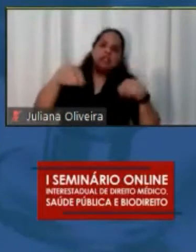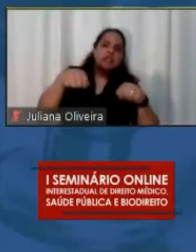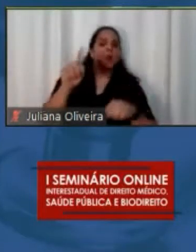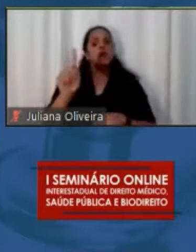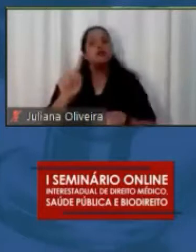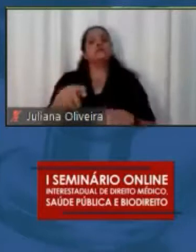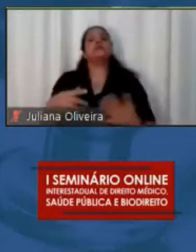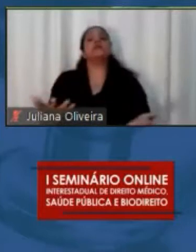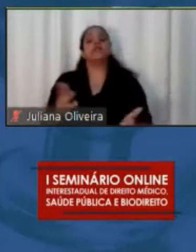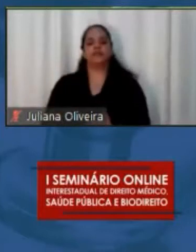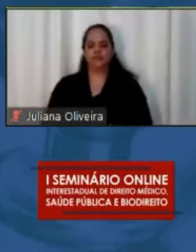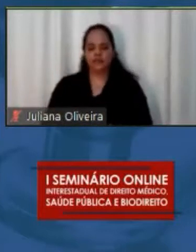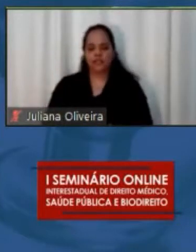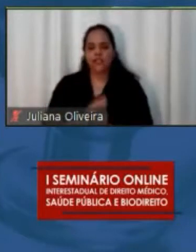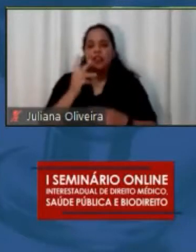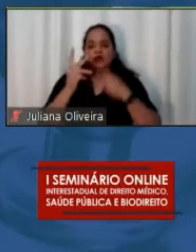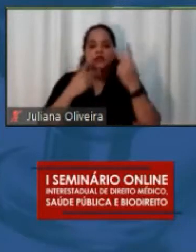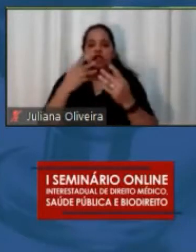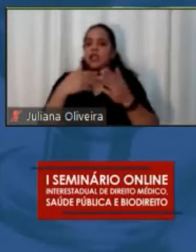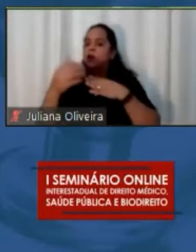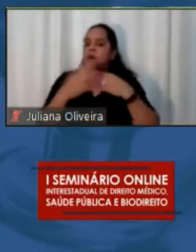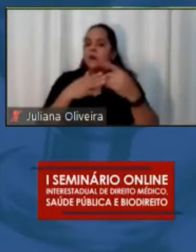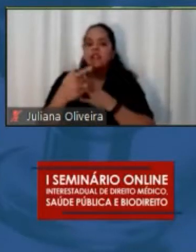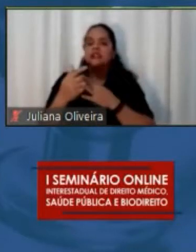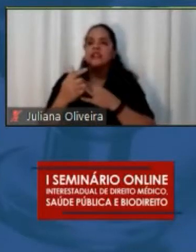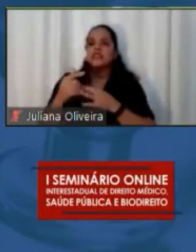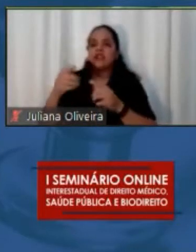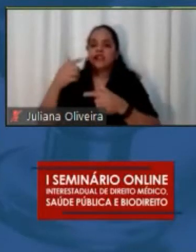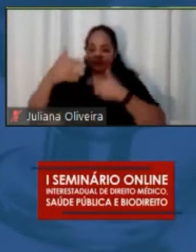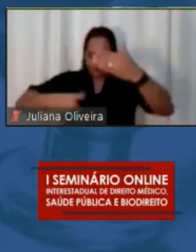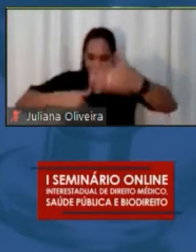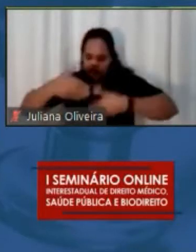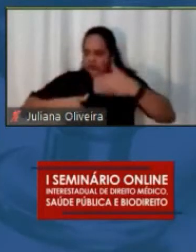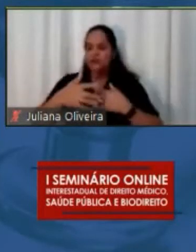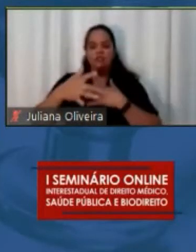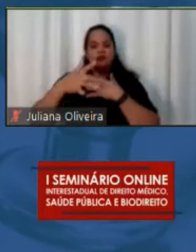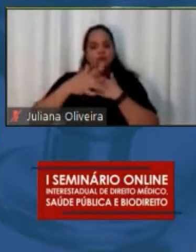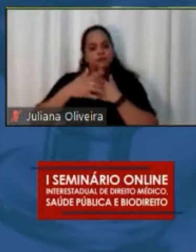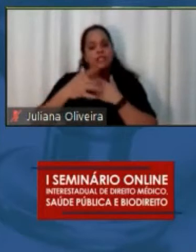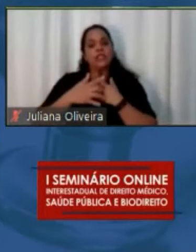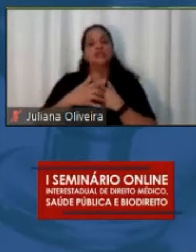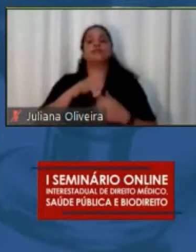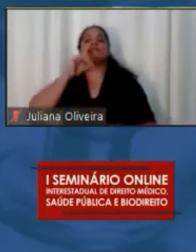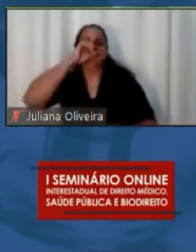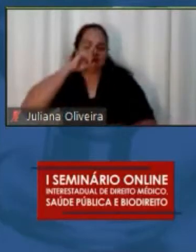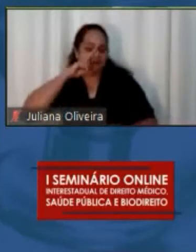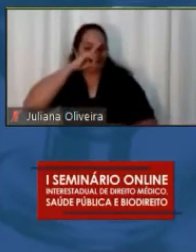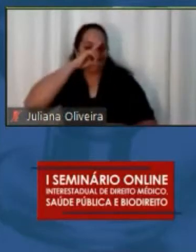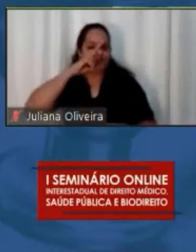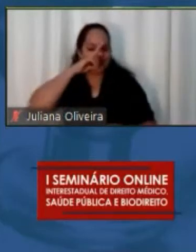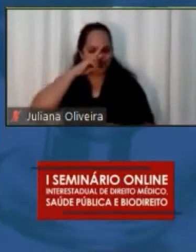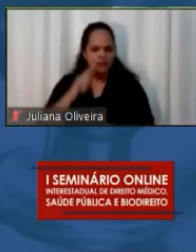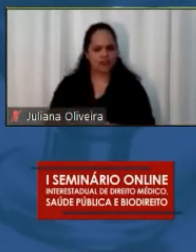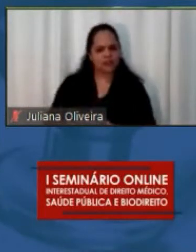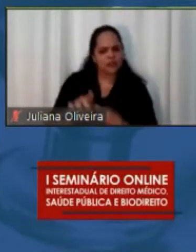de qualquer terapia médica, a gente tem que entender que existem riscos. E você conhece todos os riscos que estão envolvidos